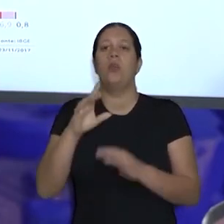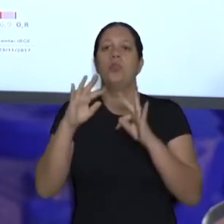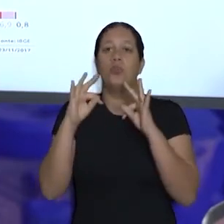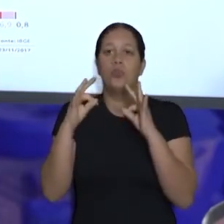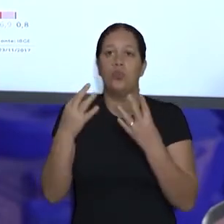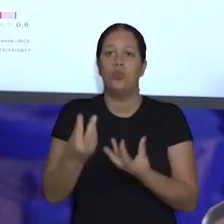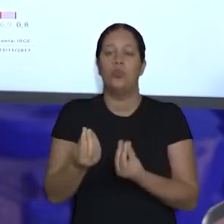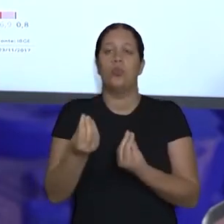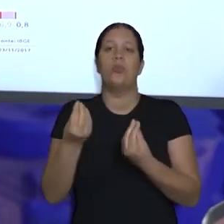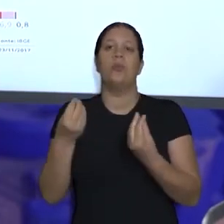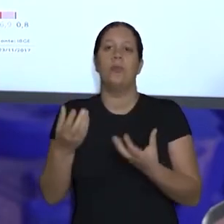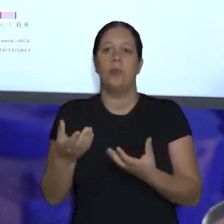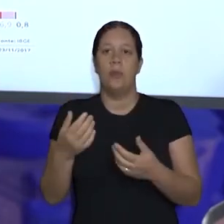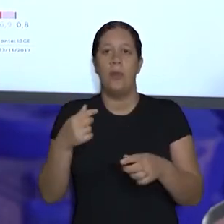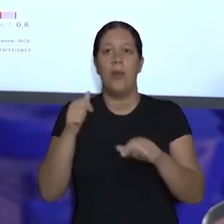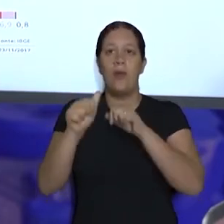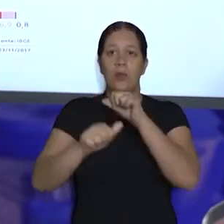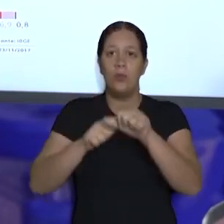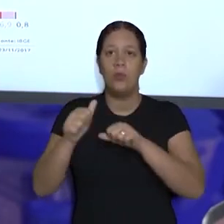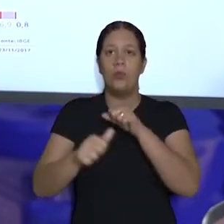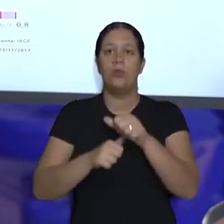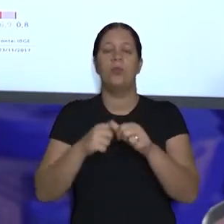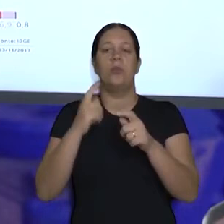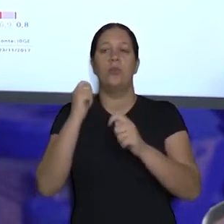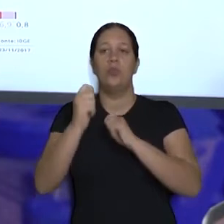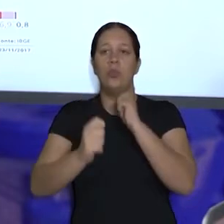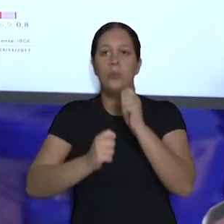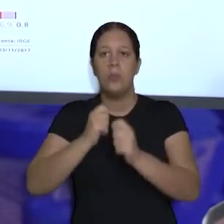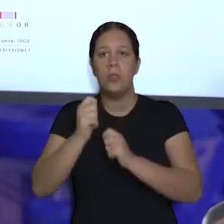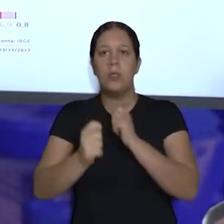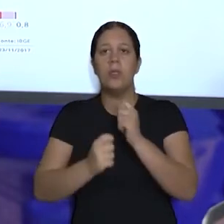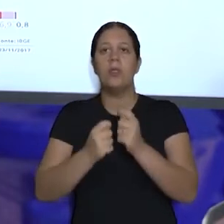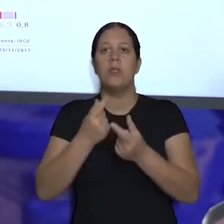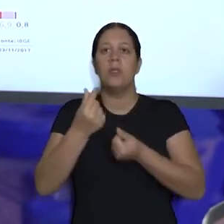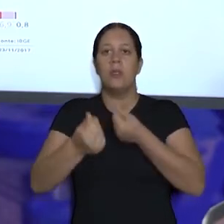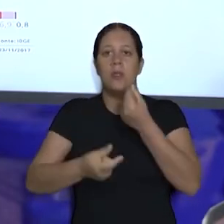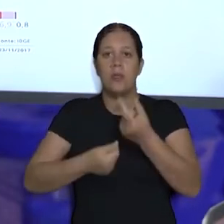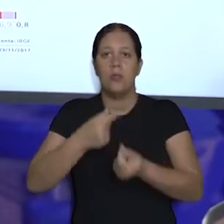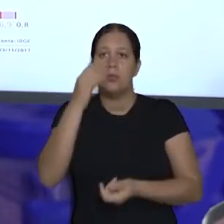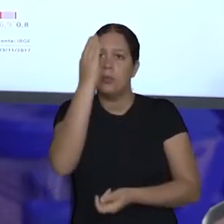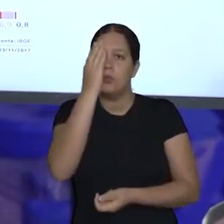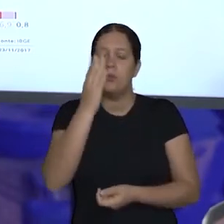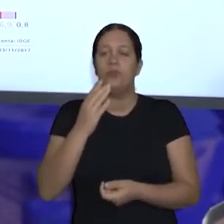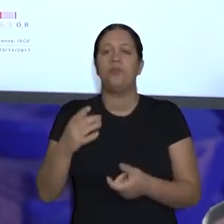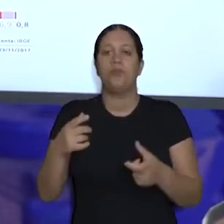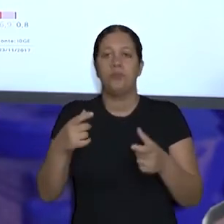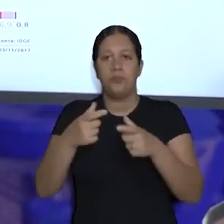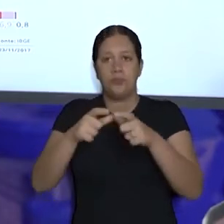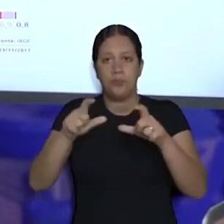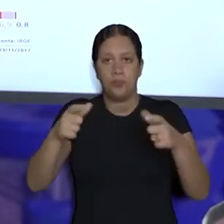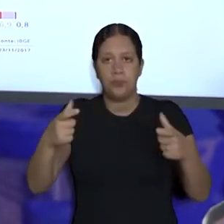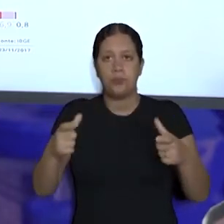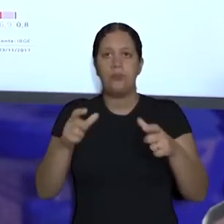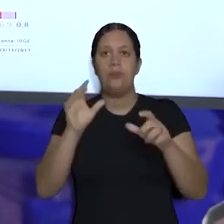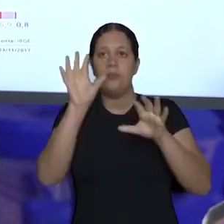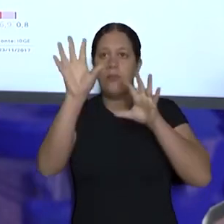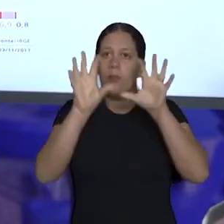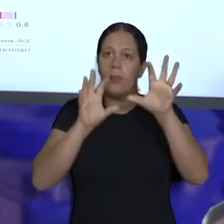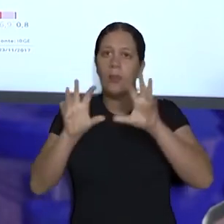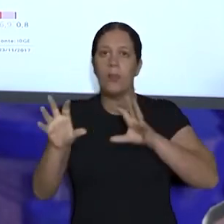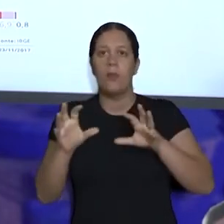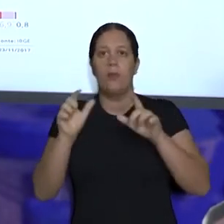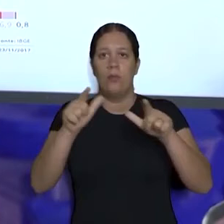tudo isso tem a ver com a transformação e a economia do nosso país, que formou essa população, advinda de diversos lugares do